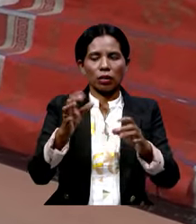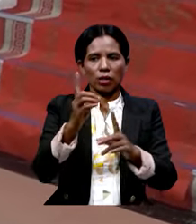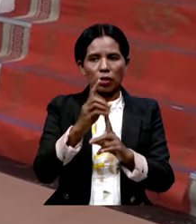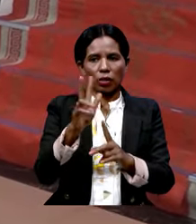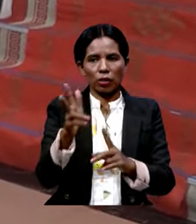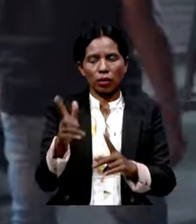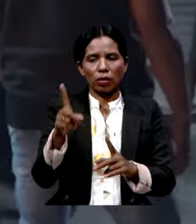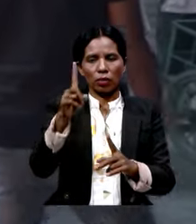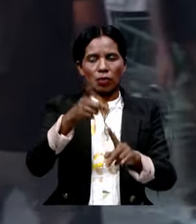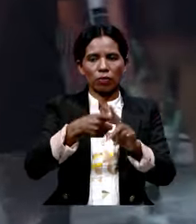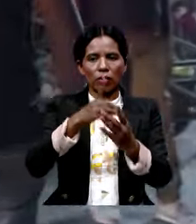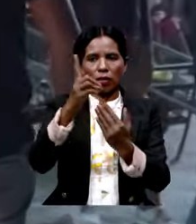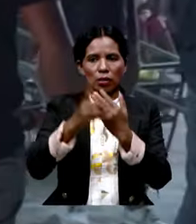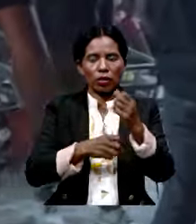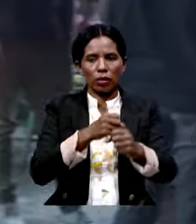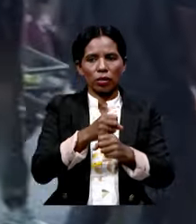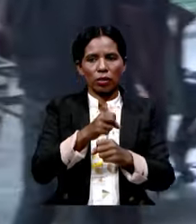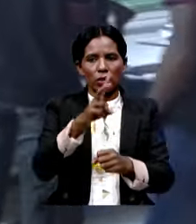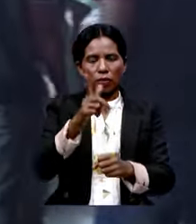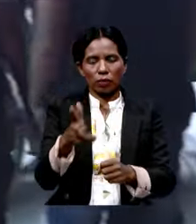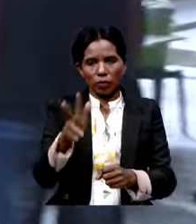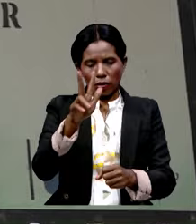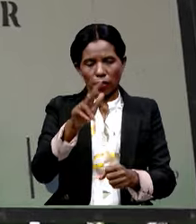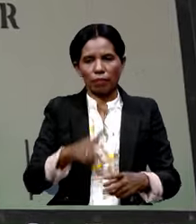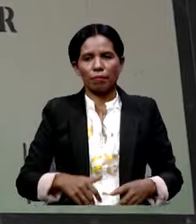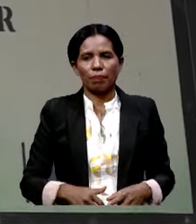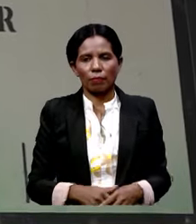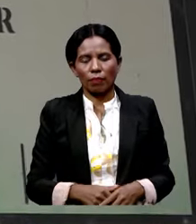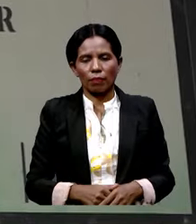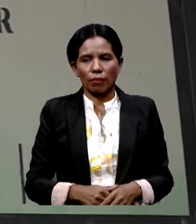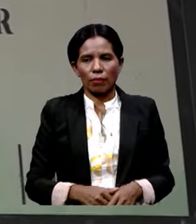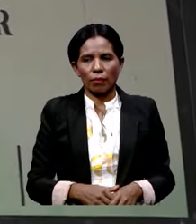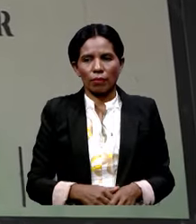ida fulan dezembro, Tinari Rua Ronesentolo. Romalo Neves, Zaimiro Santos, GMN.